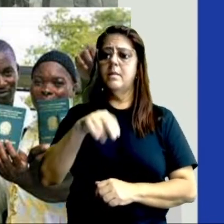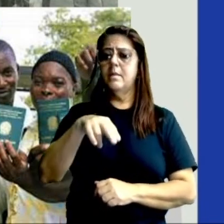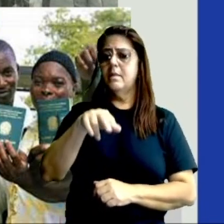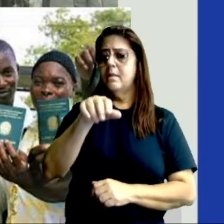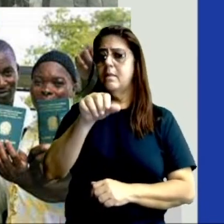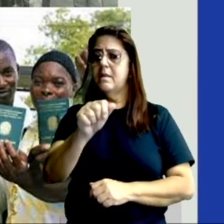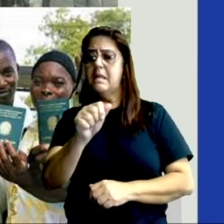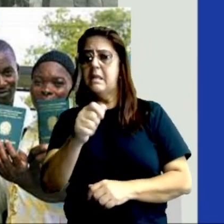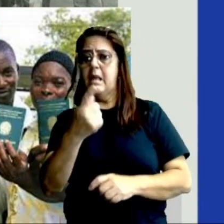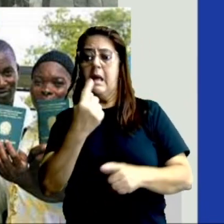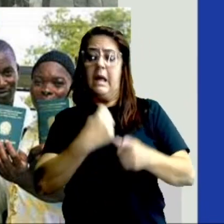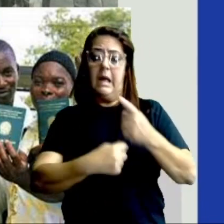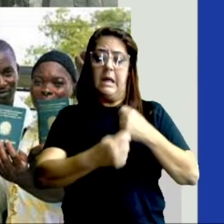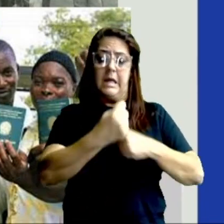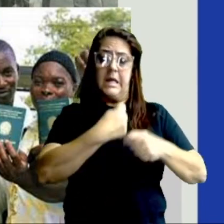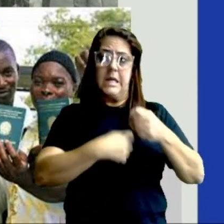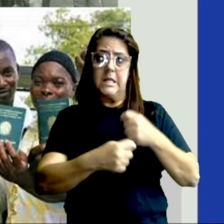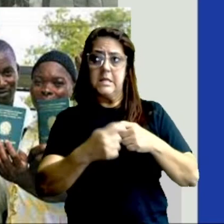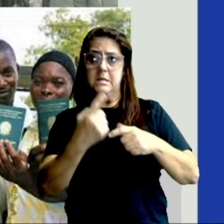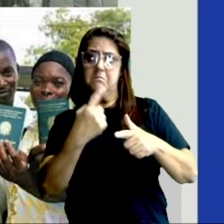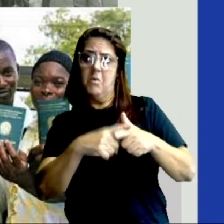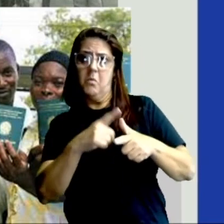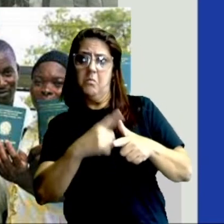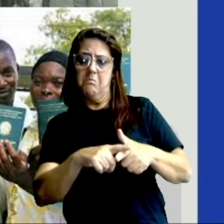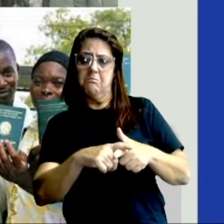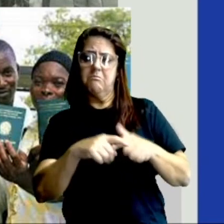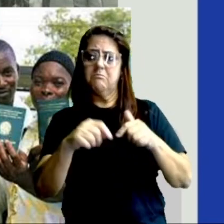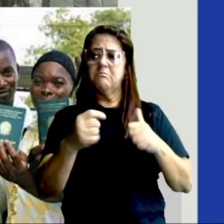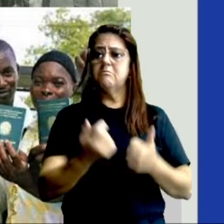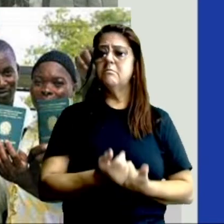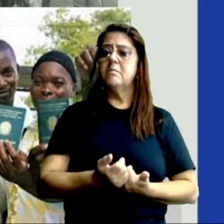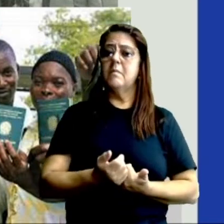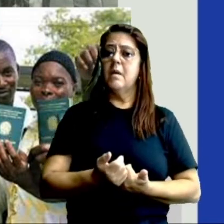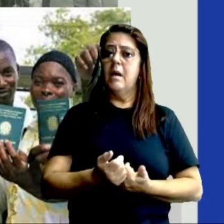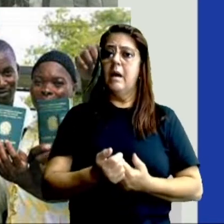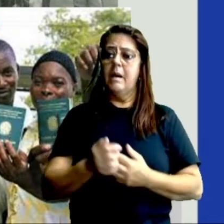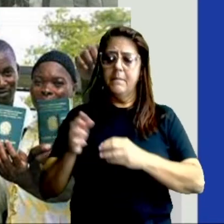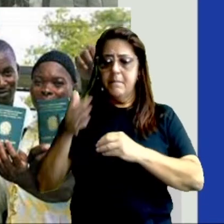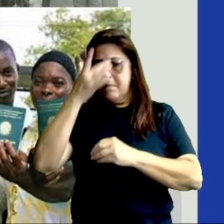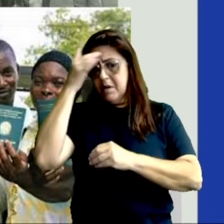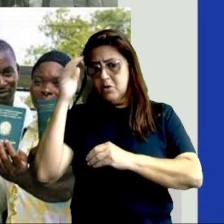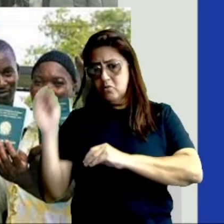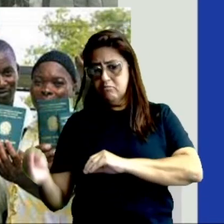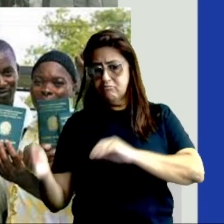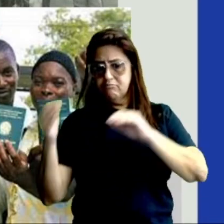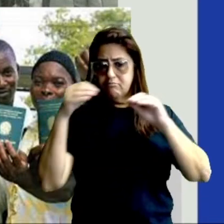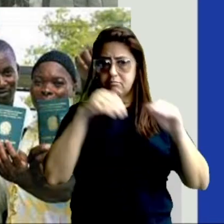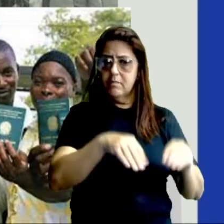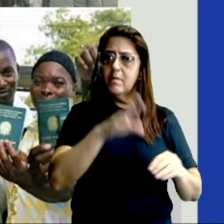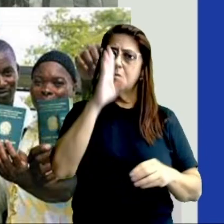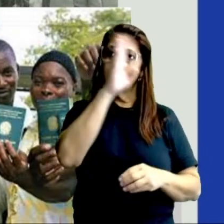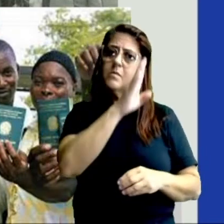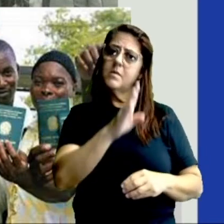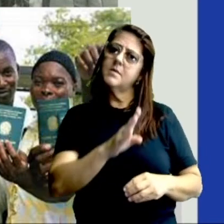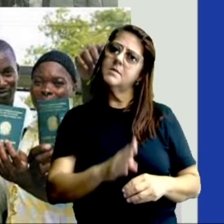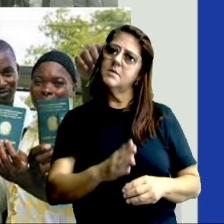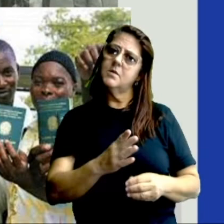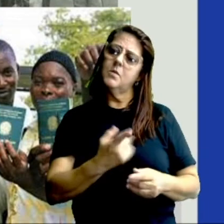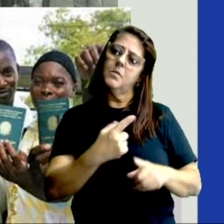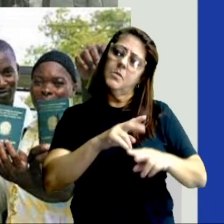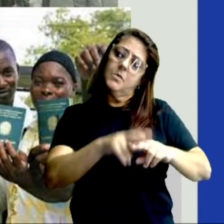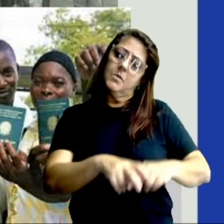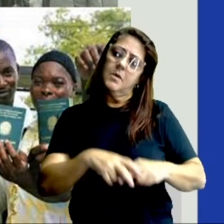que América Latina vive em virtude e também um dos Estados Unidos né da crise econômica iniciada